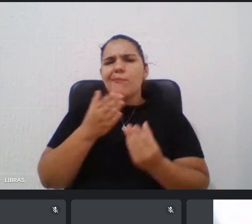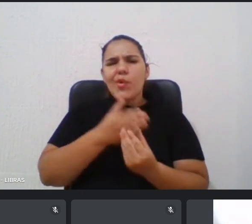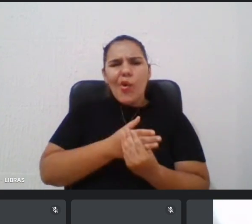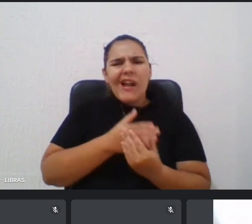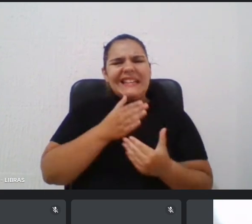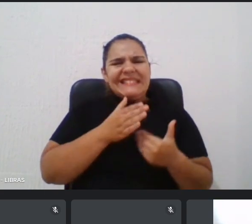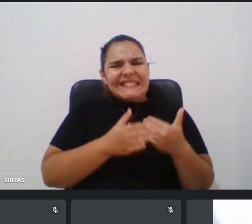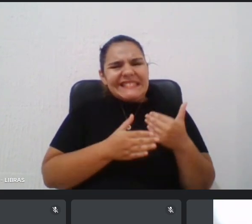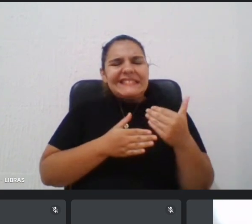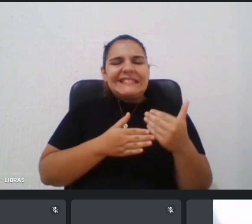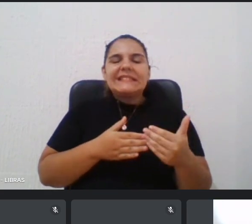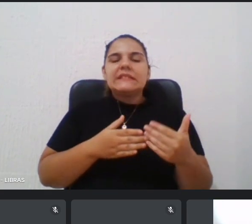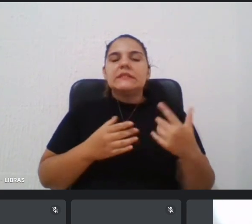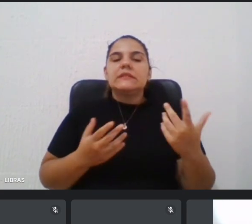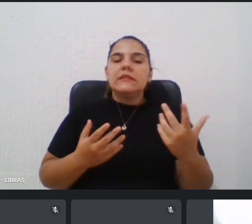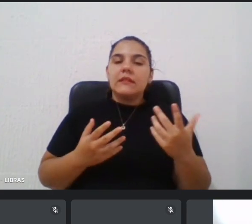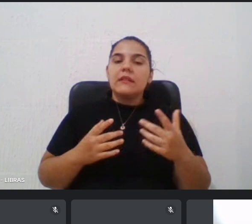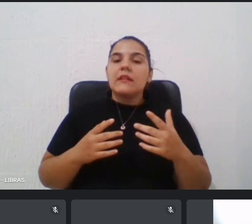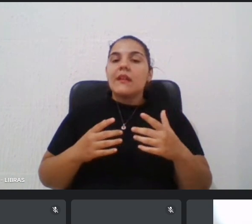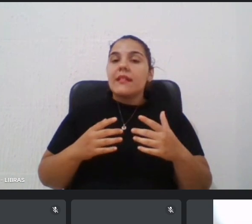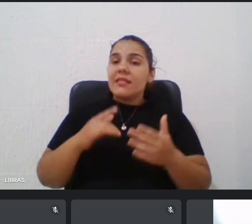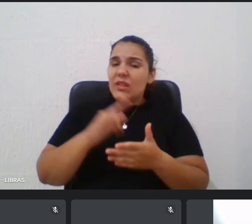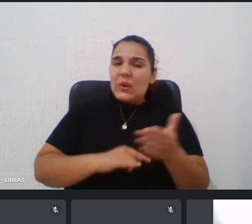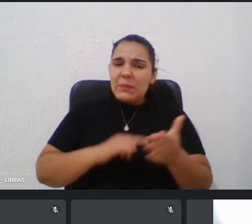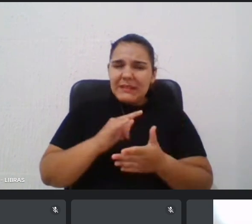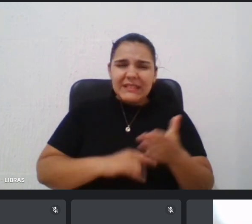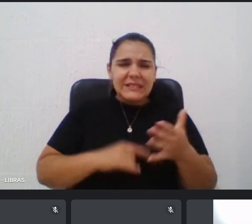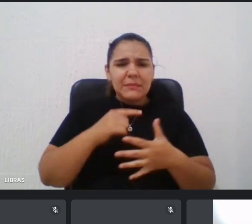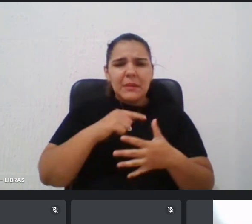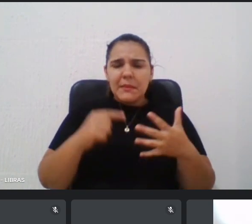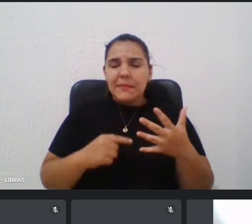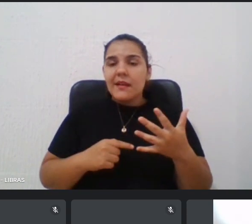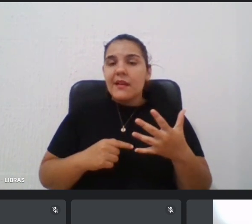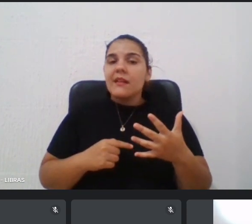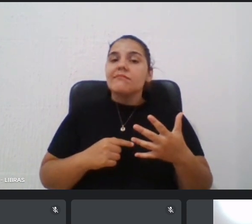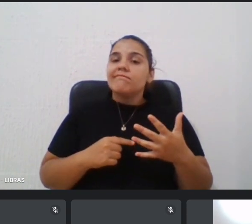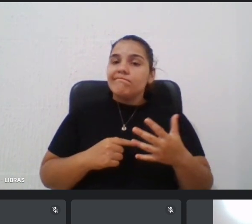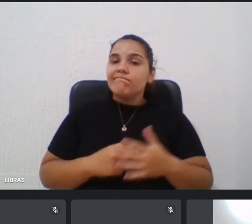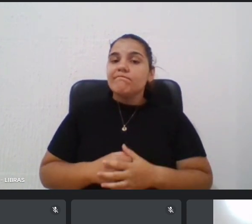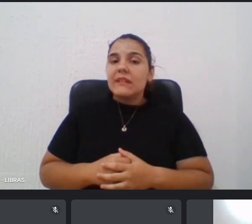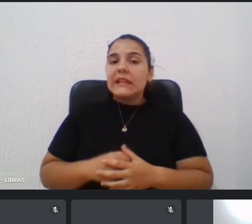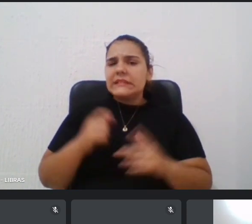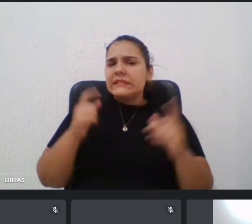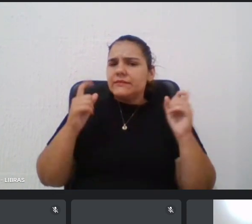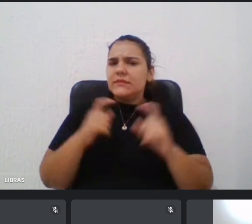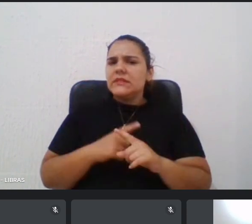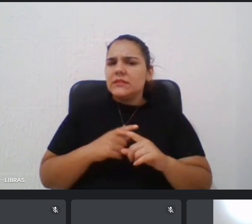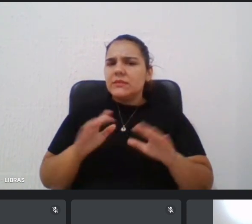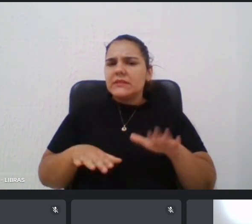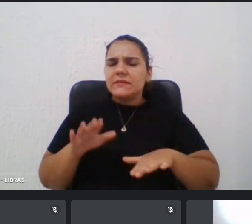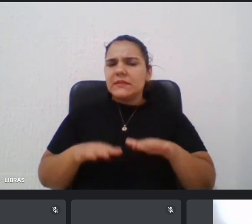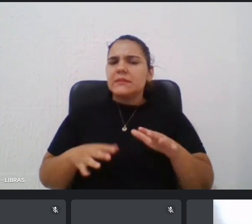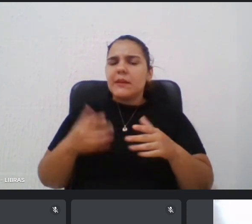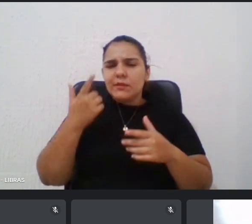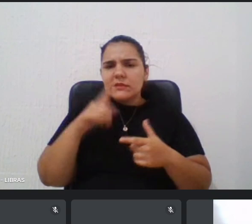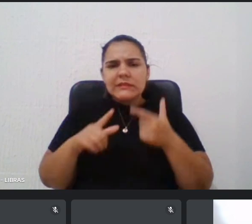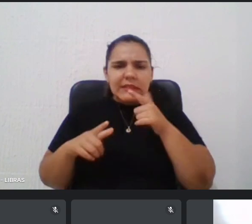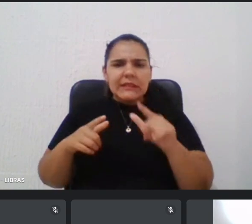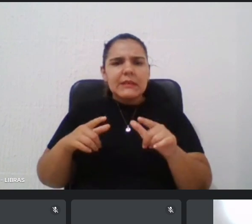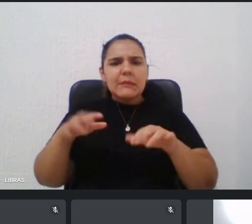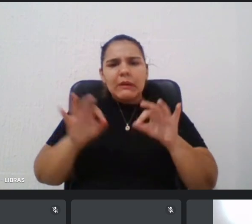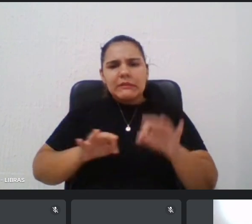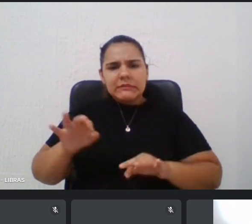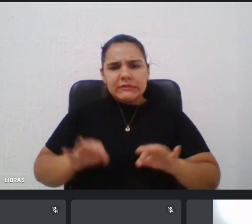documento, que até documentação para essas pessoas é um pouco complicada. Às vezes. Isso é um. E aí, a outra coisa que eu venho